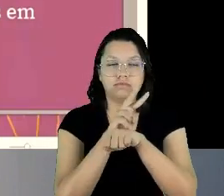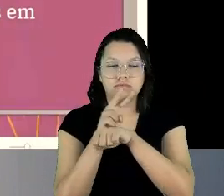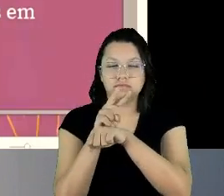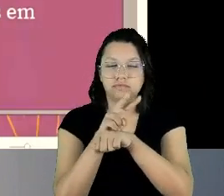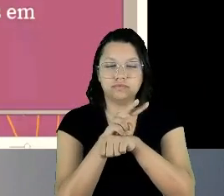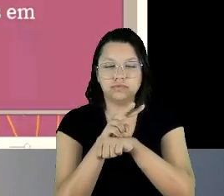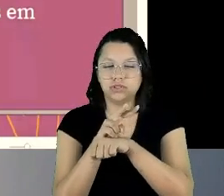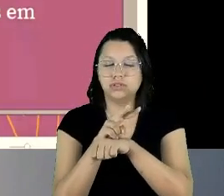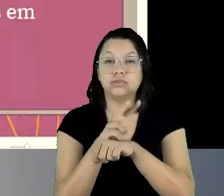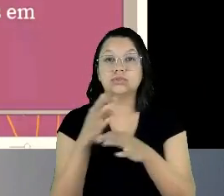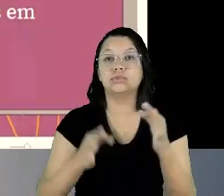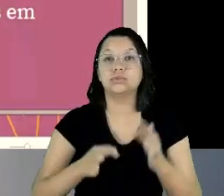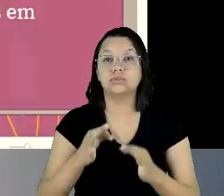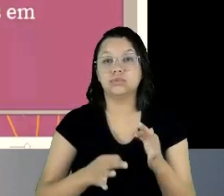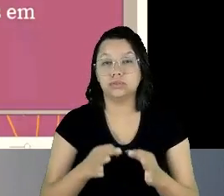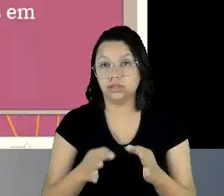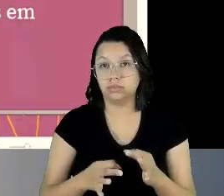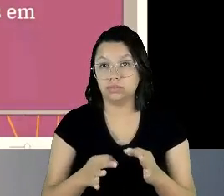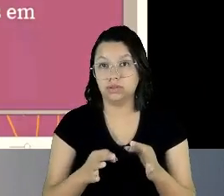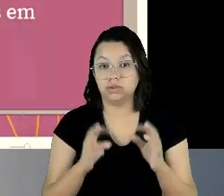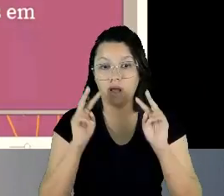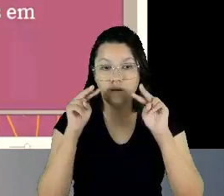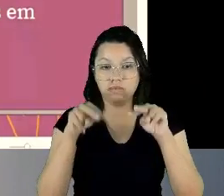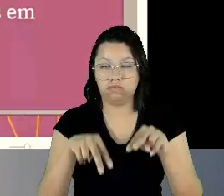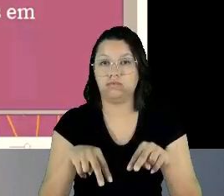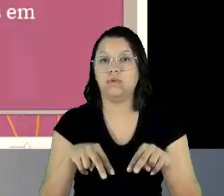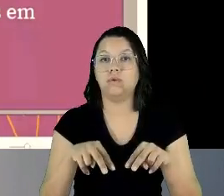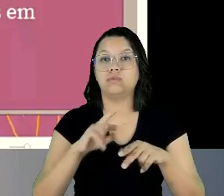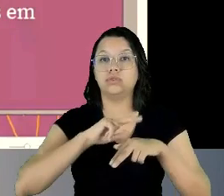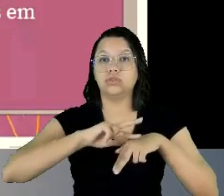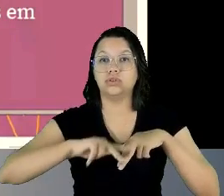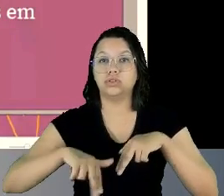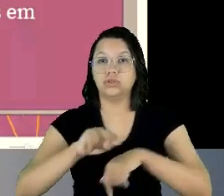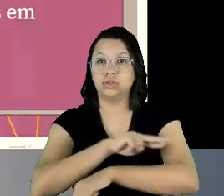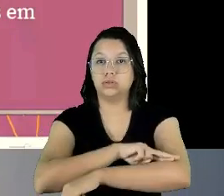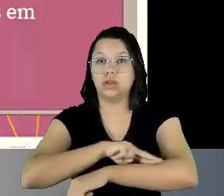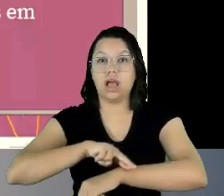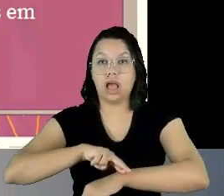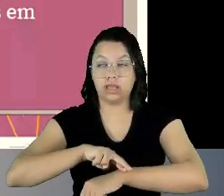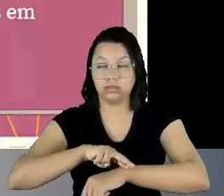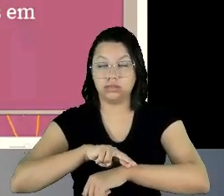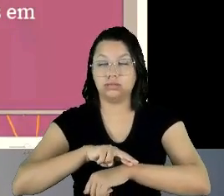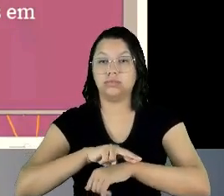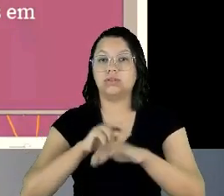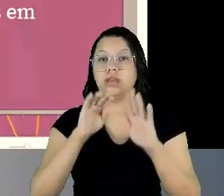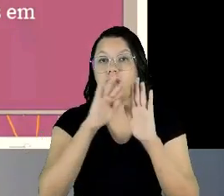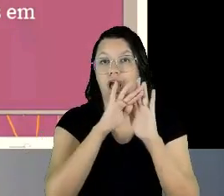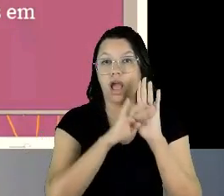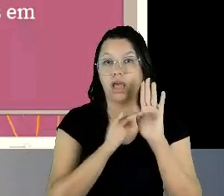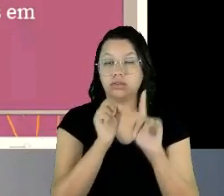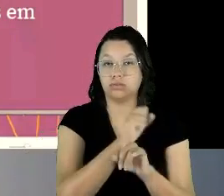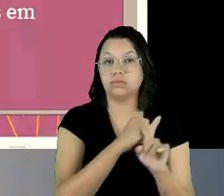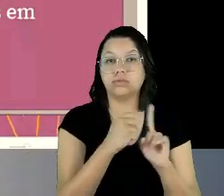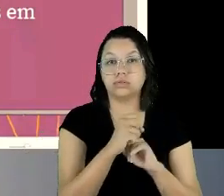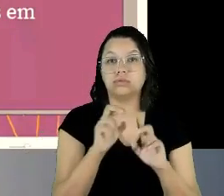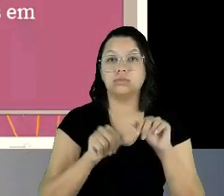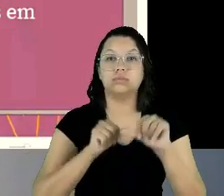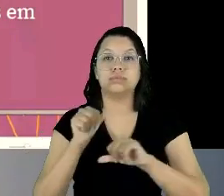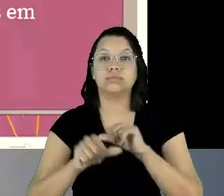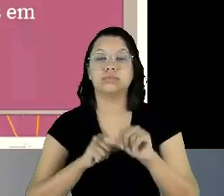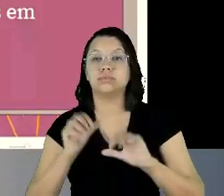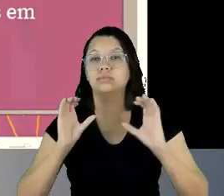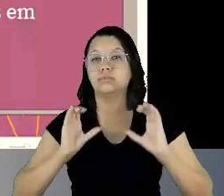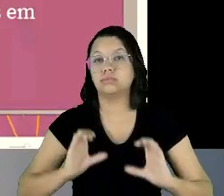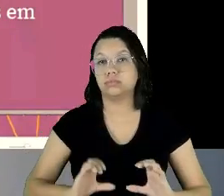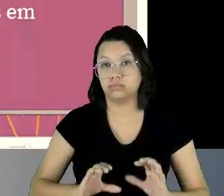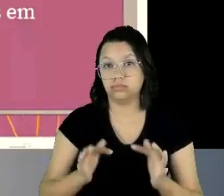das investigações e dos julgamentos com perspectiva de gênero, raça e classe. Mudanças de atitudes e, por fim,